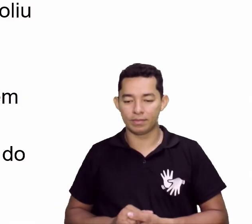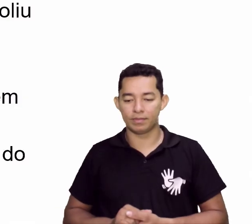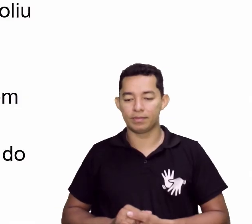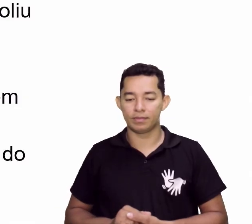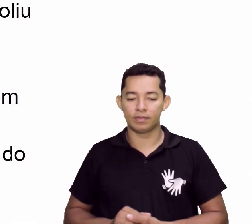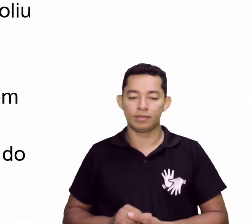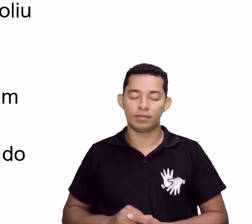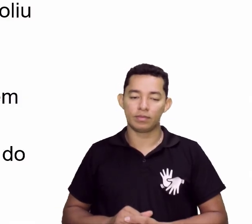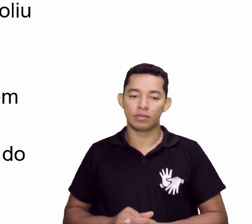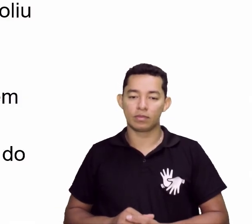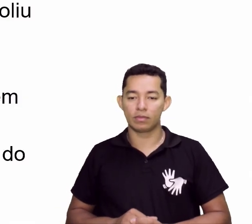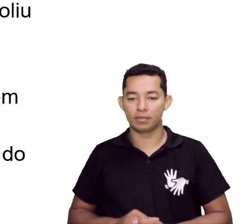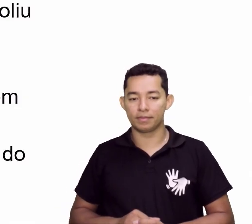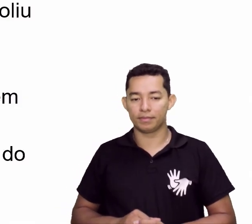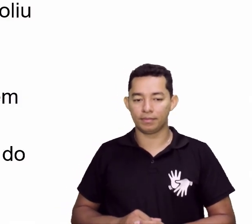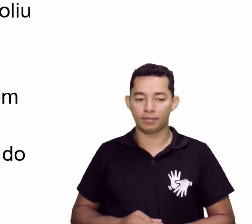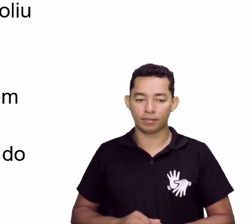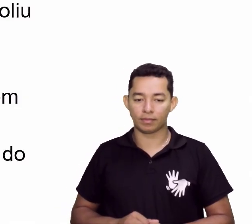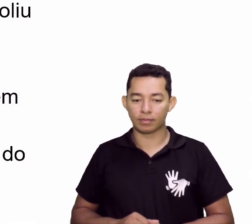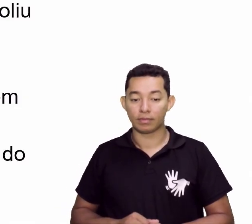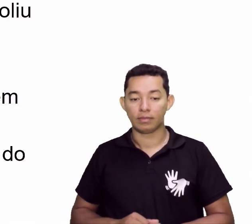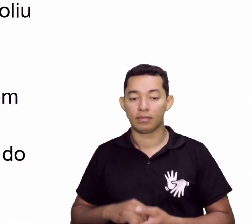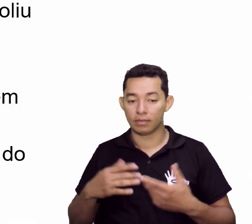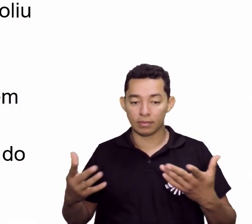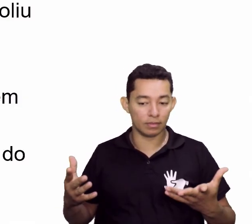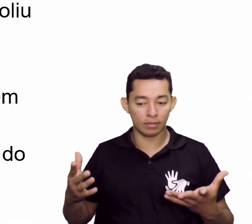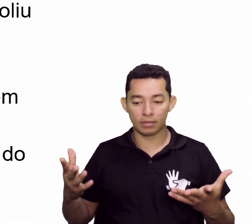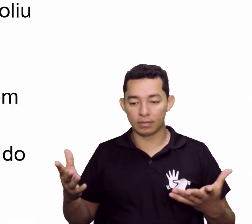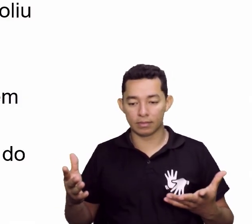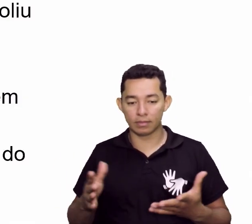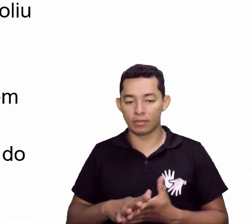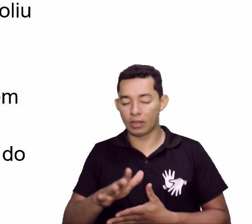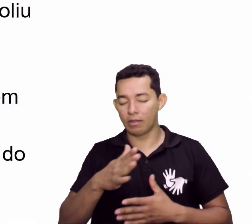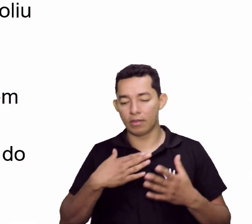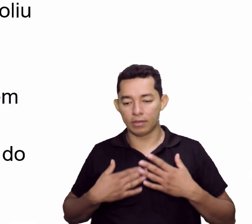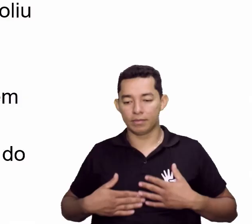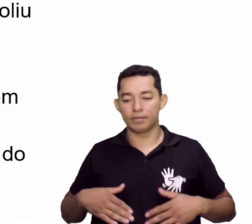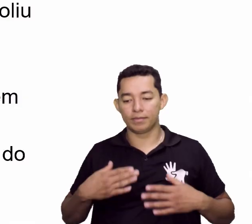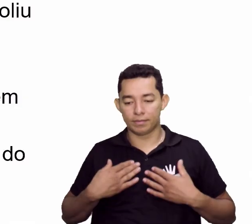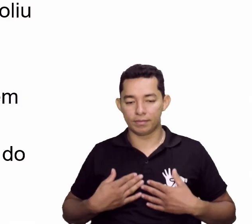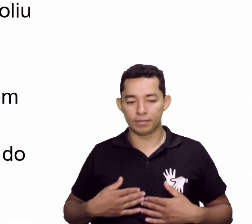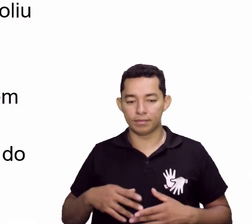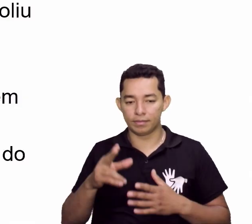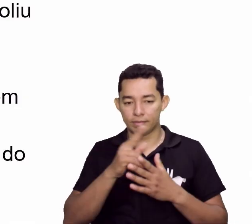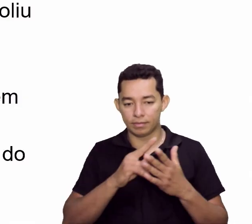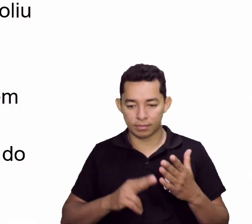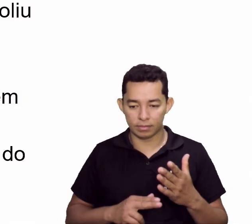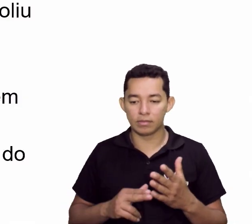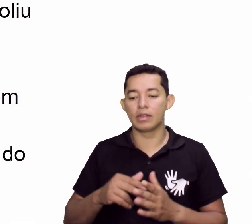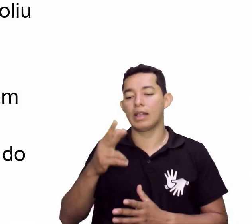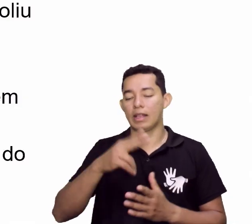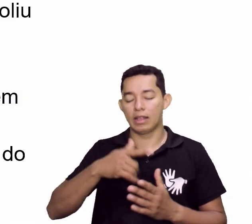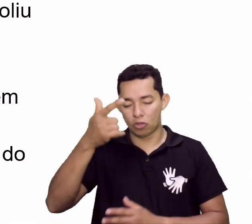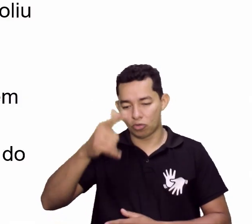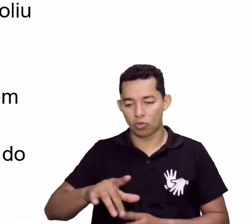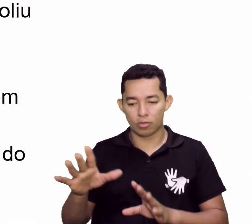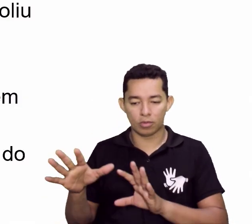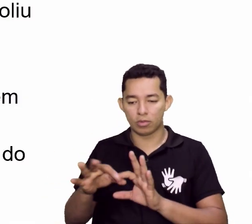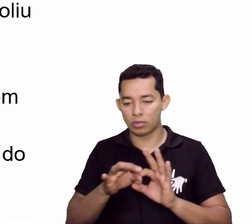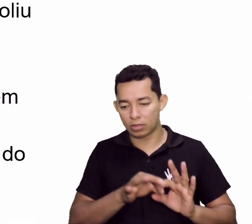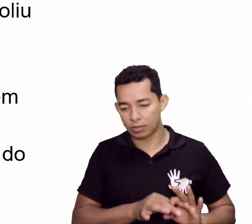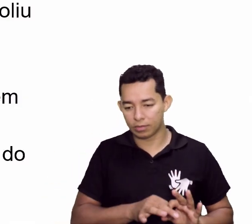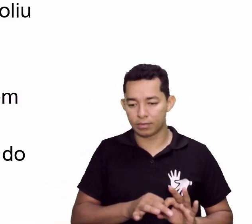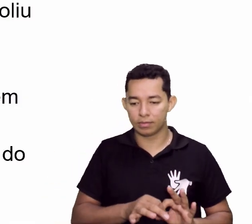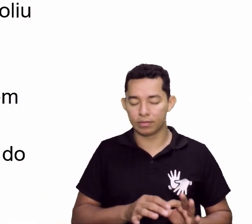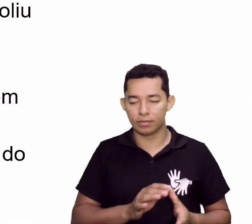Gente, estou lendo assim, é Lavantu, mas você vai com calma aí, né? Volta lá, lê de novo o contexto,